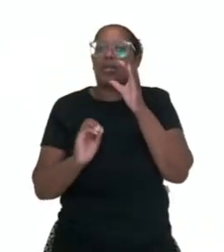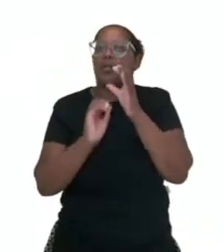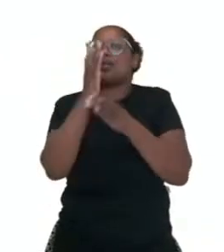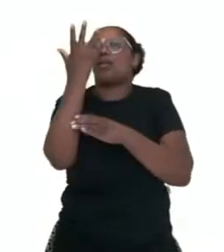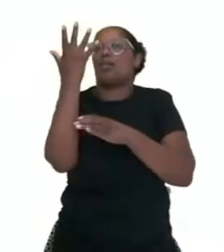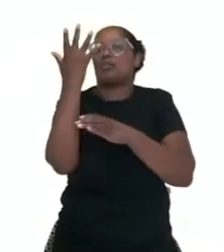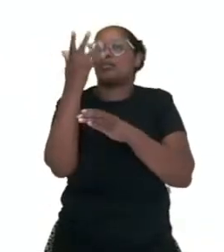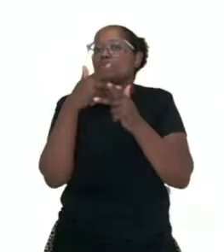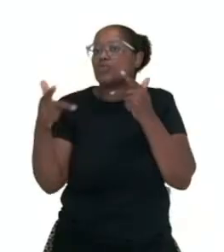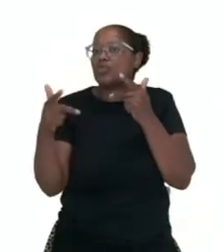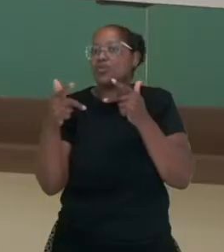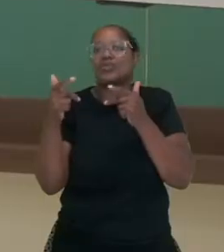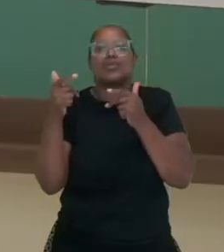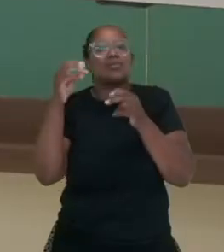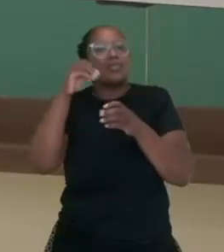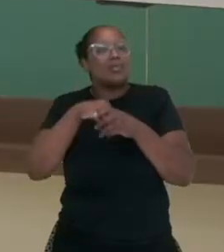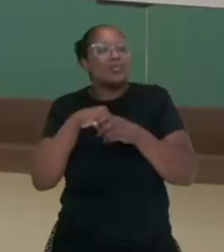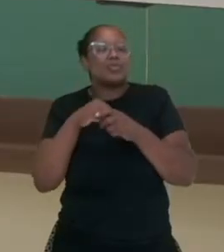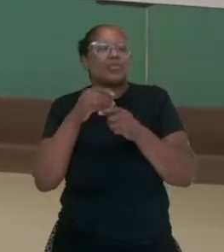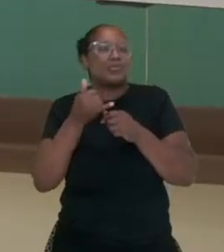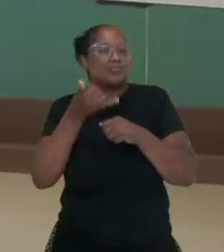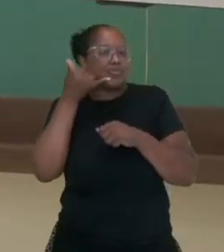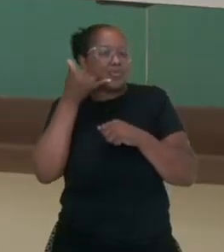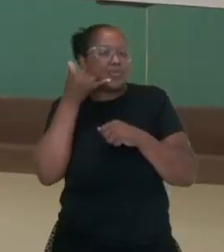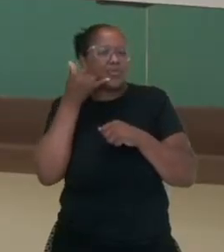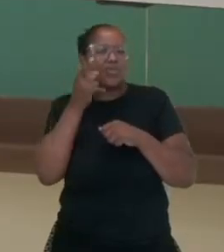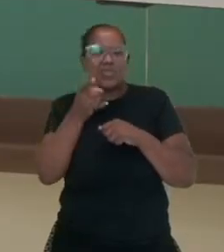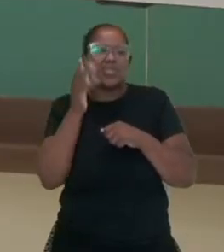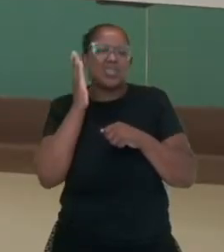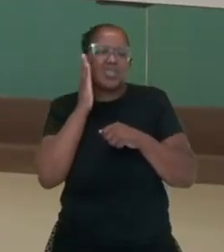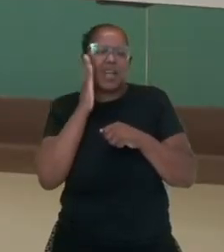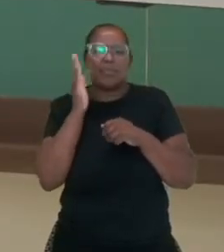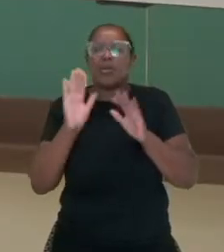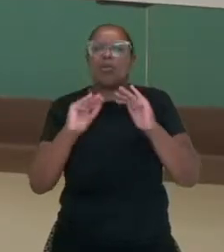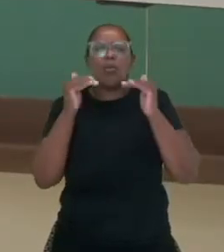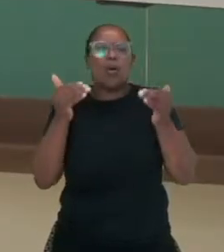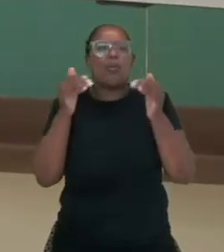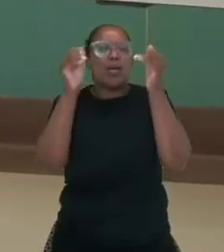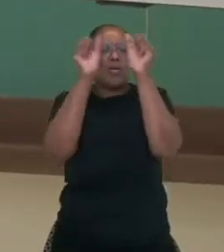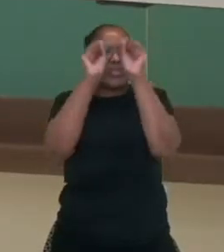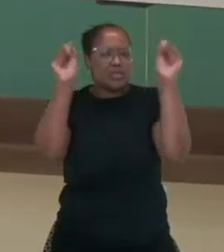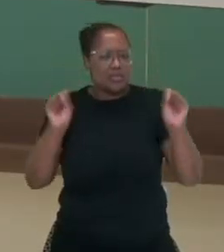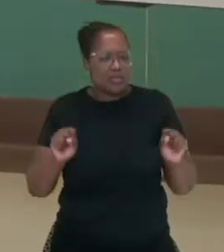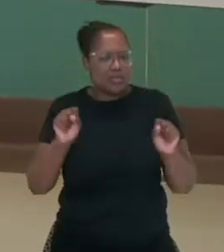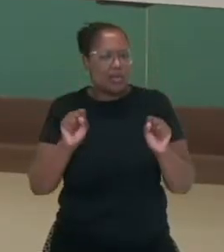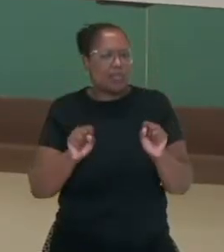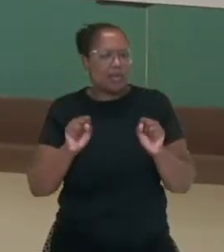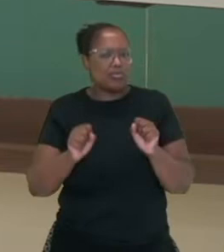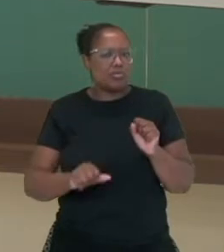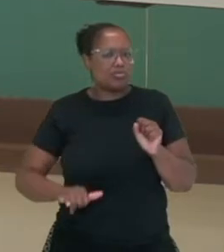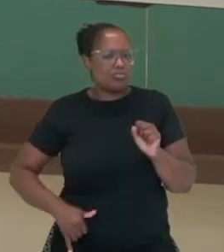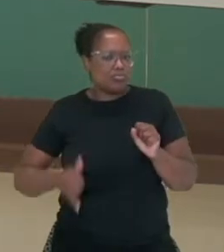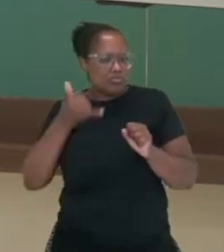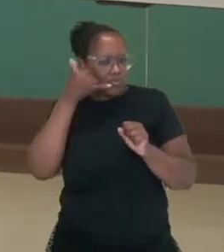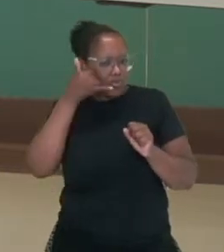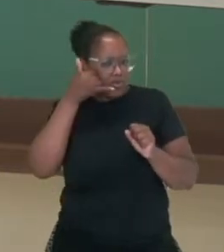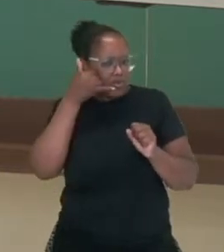dos smartphones. Você sabe dizer qual é o sistema operacional do seu